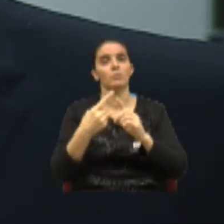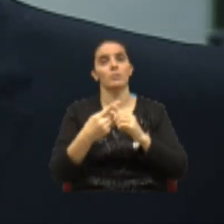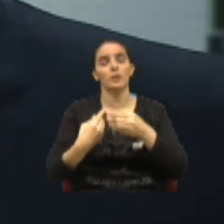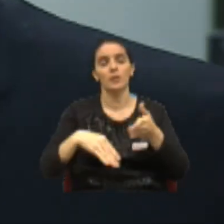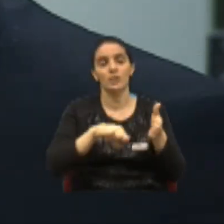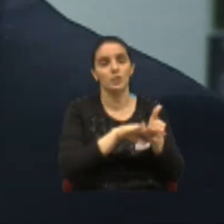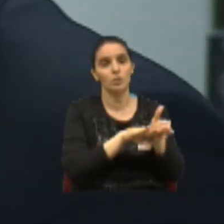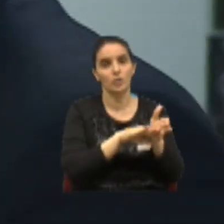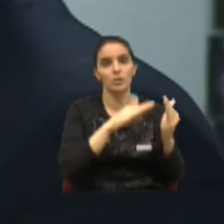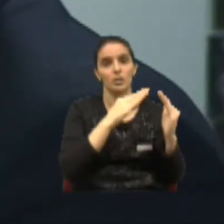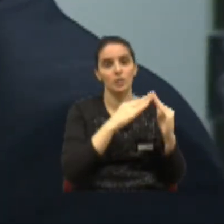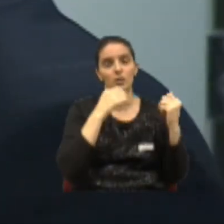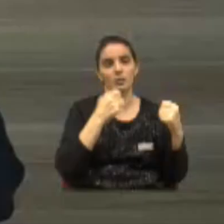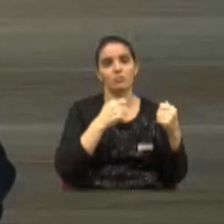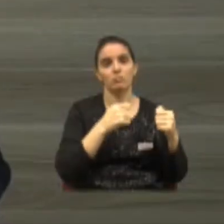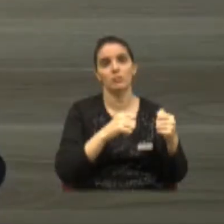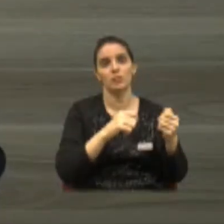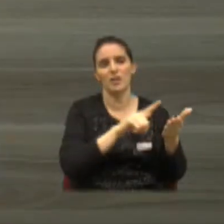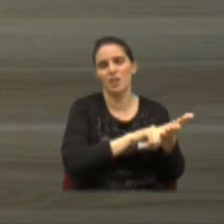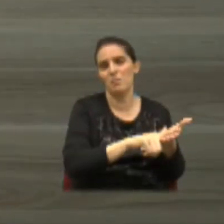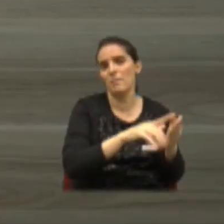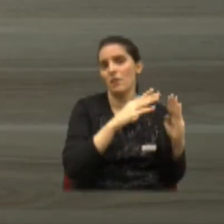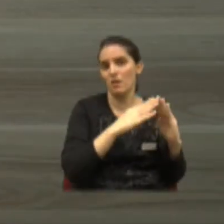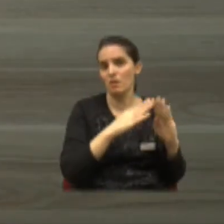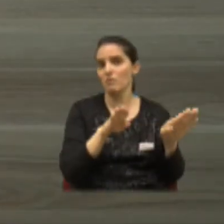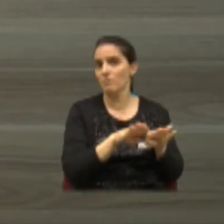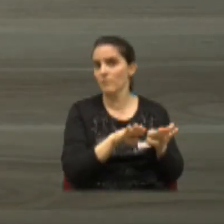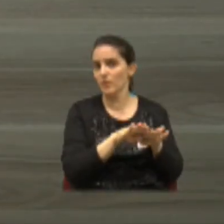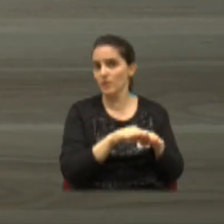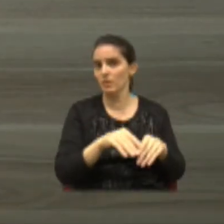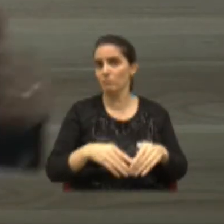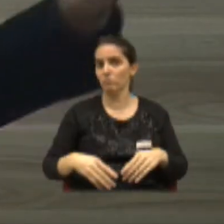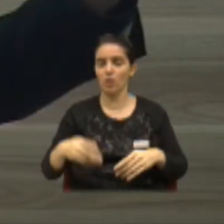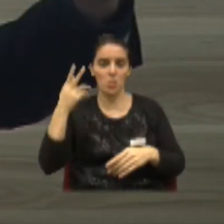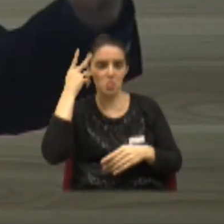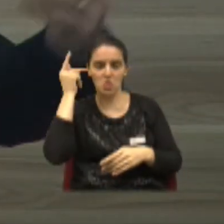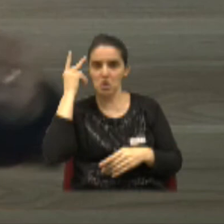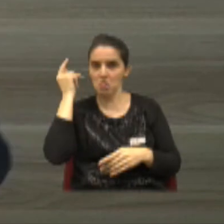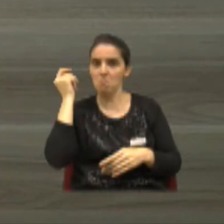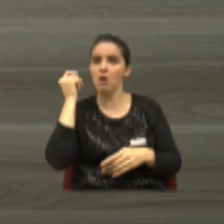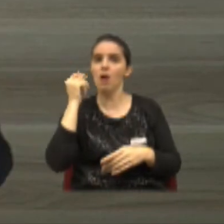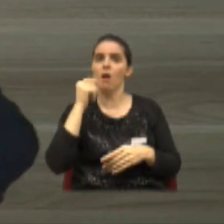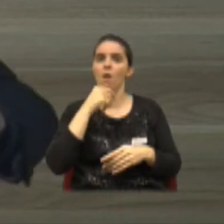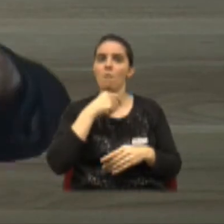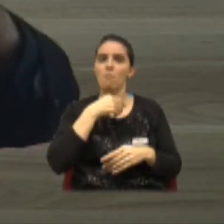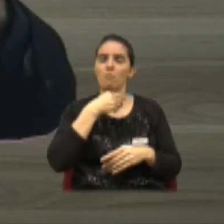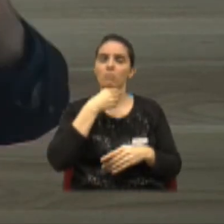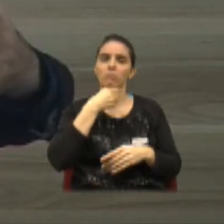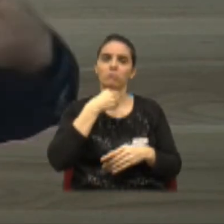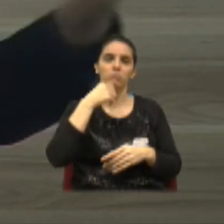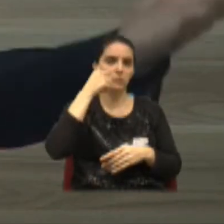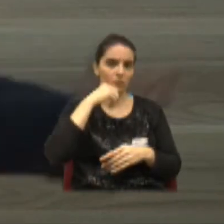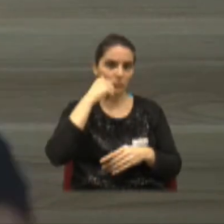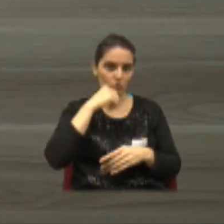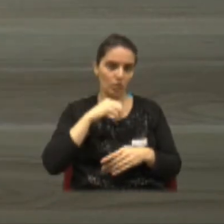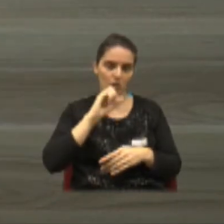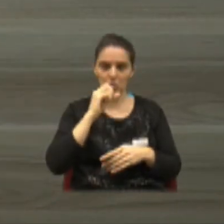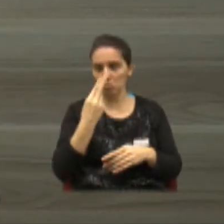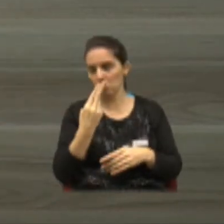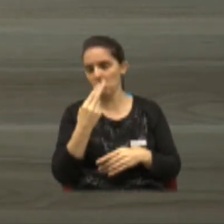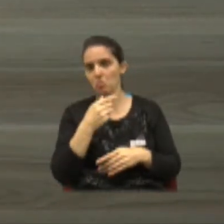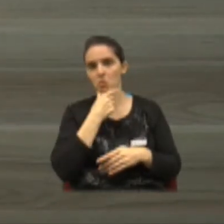do serviço. E é super comum ver a mulherada, e os homens também que trabalham às vezes no pedreiro ou